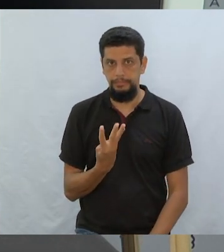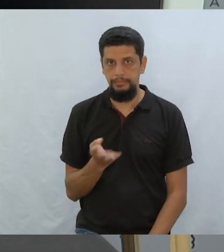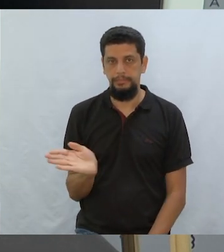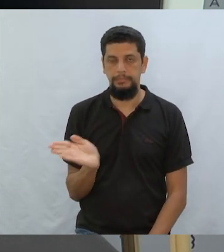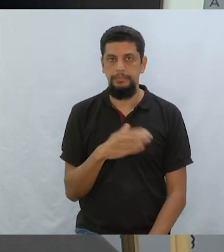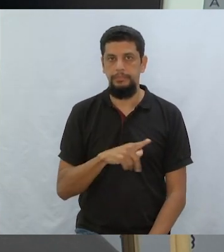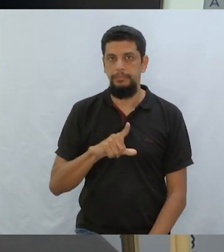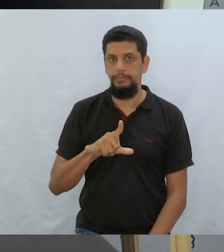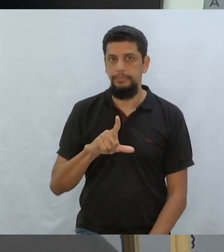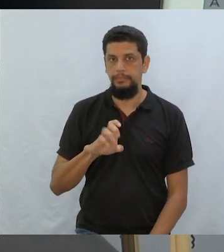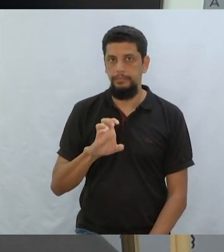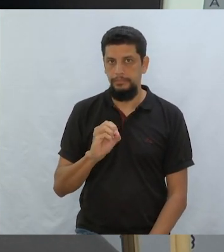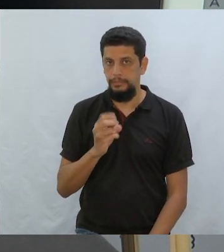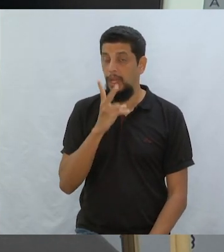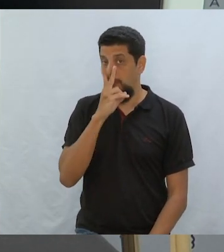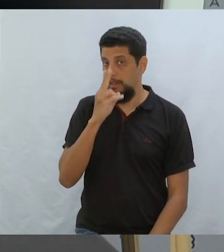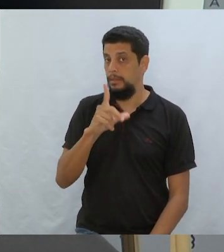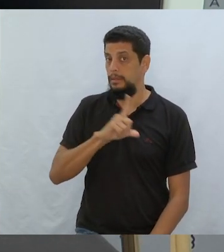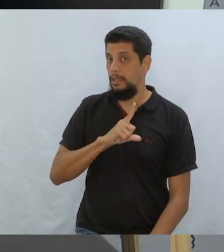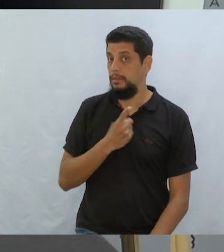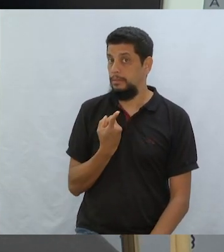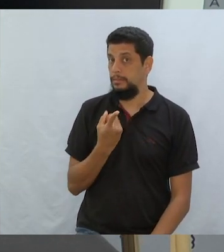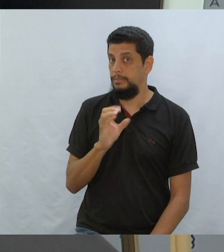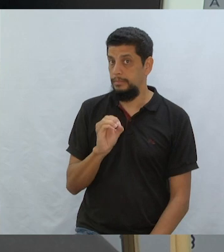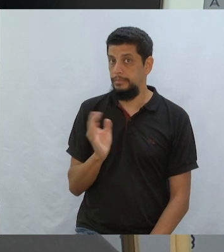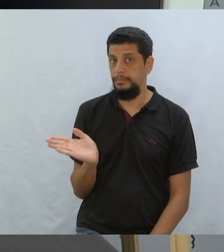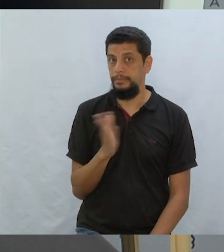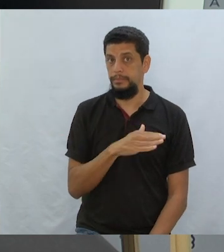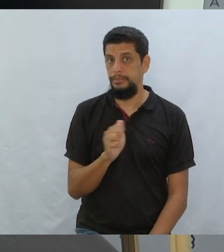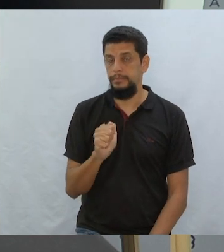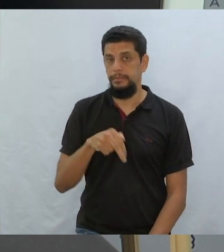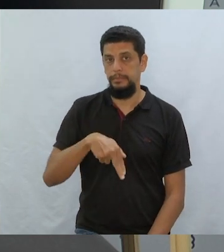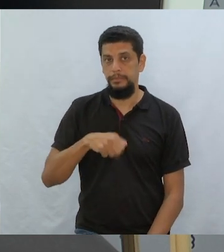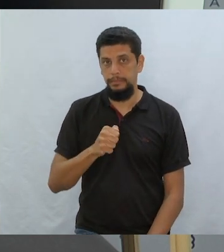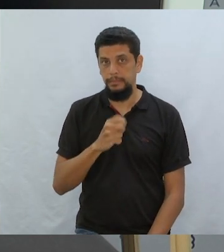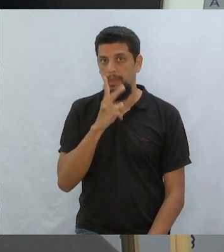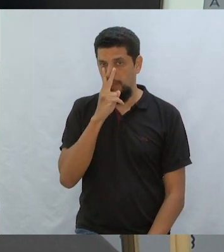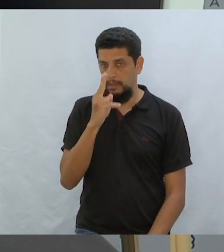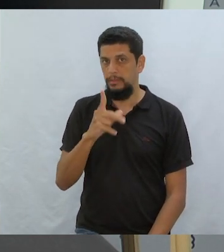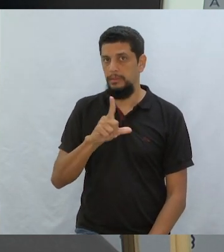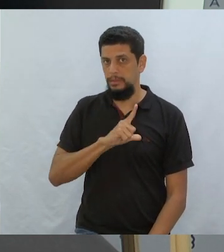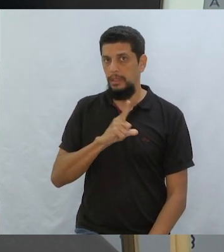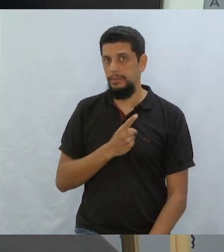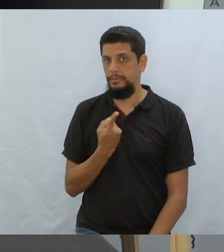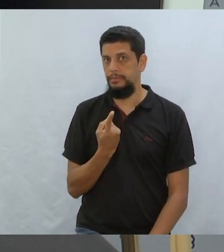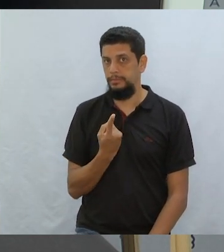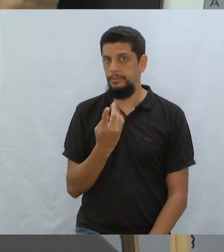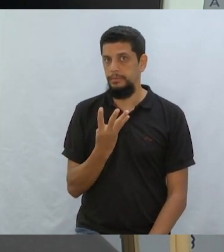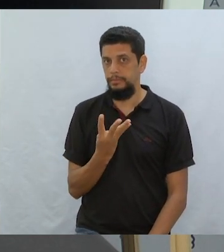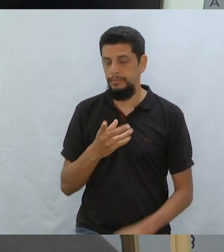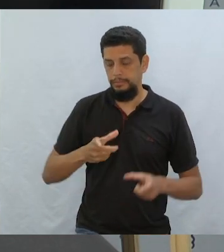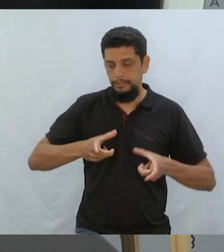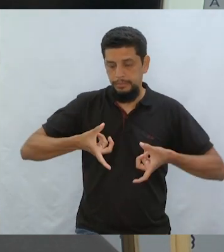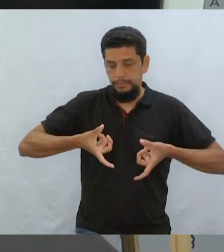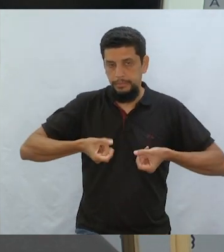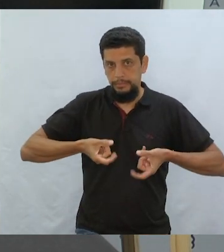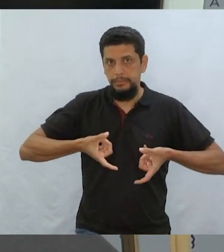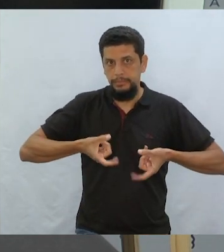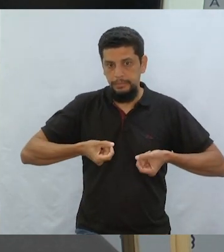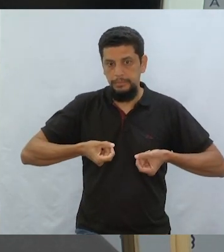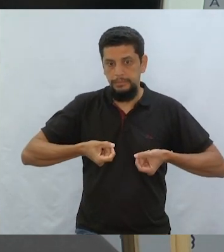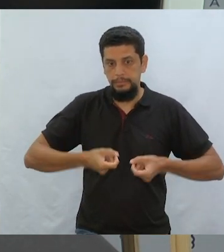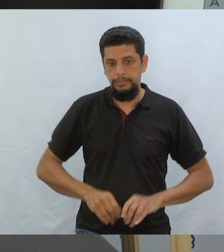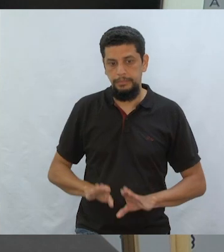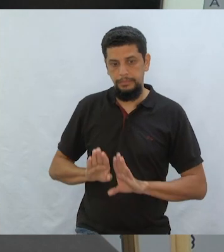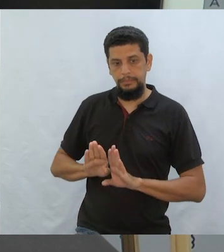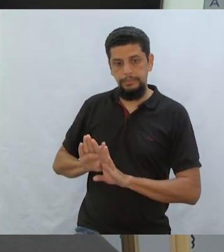acha que tem 10 grampos e a Ana acha que tem 14 grampos. Eu vou deixar o